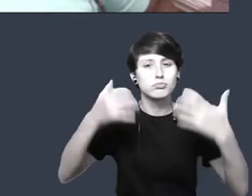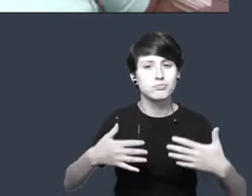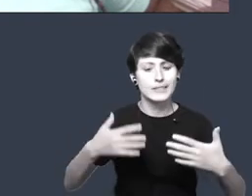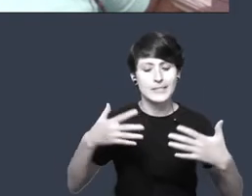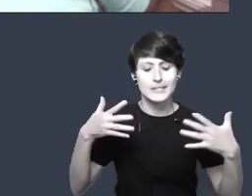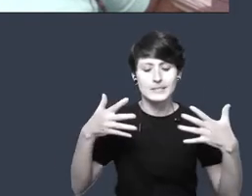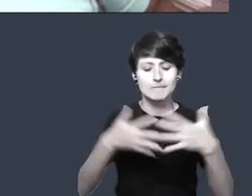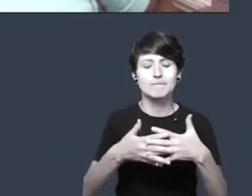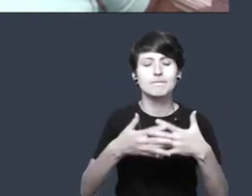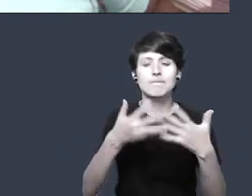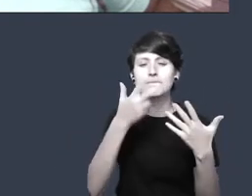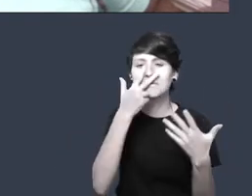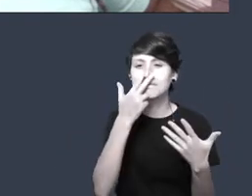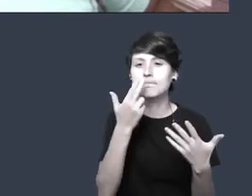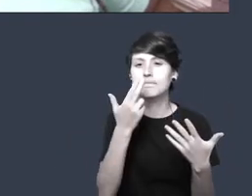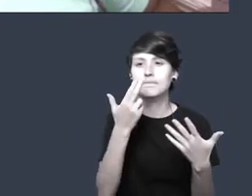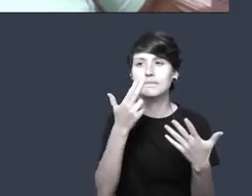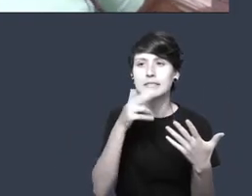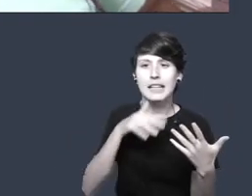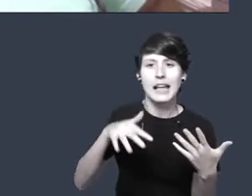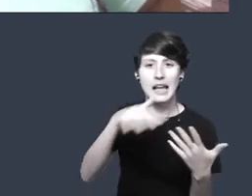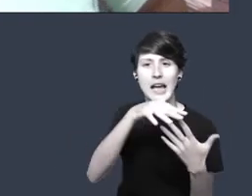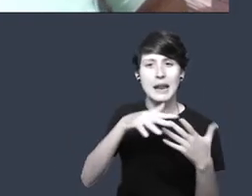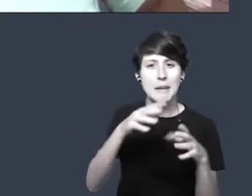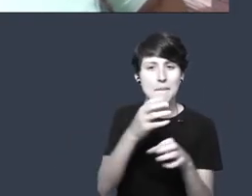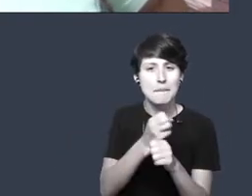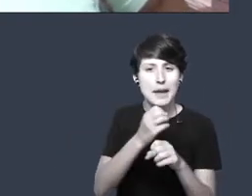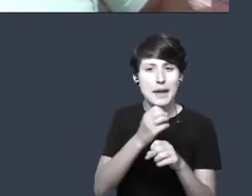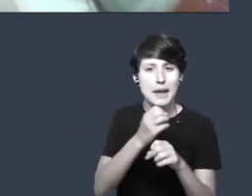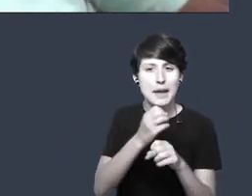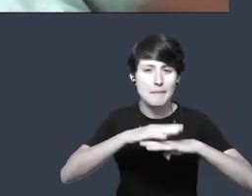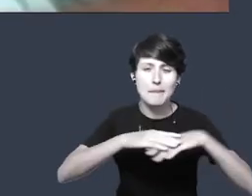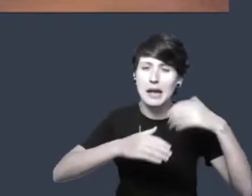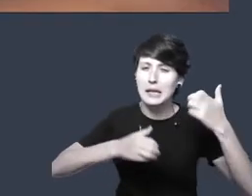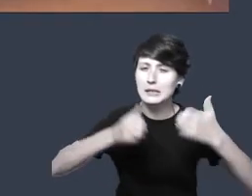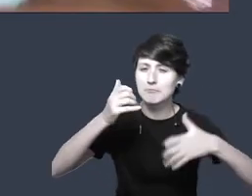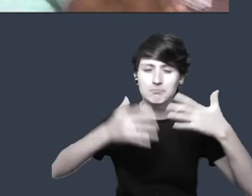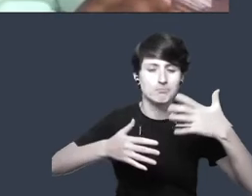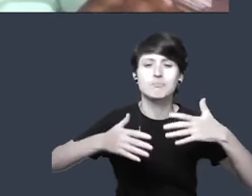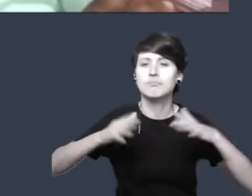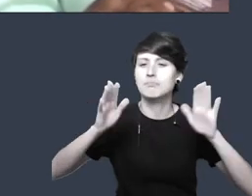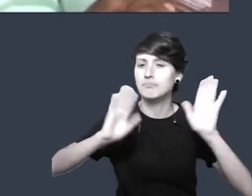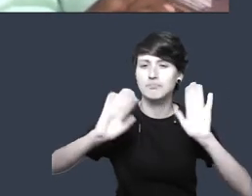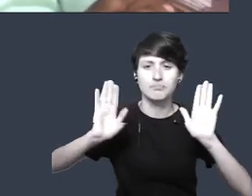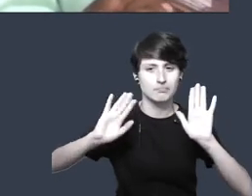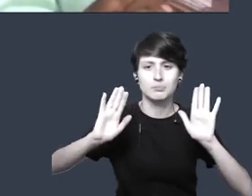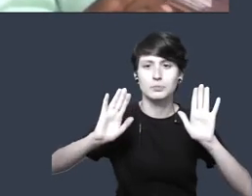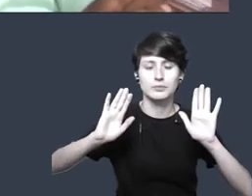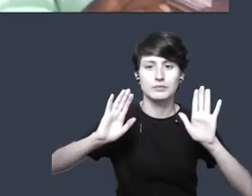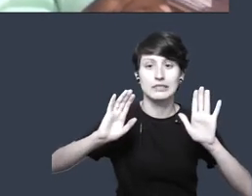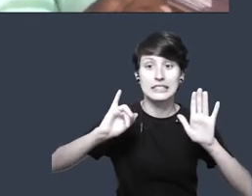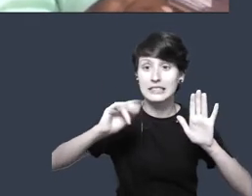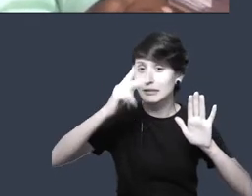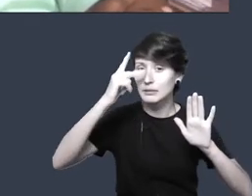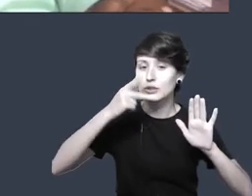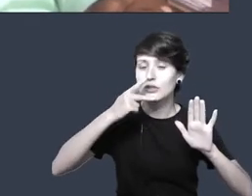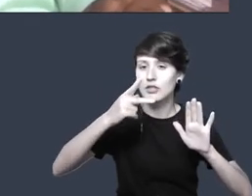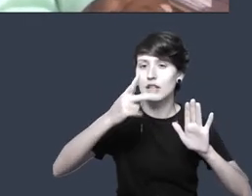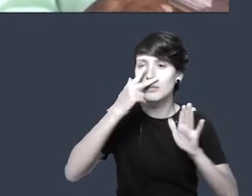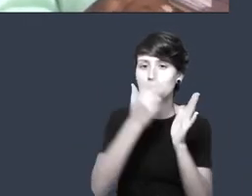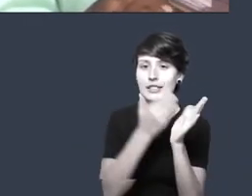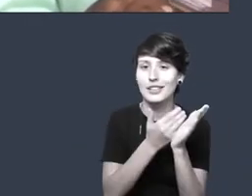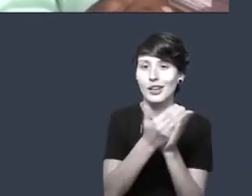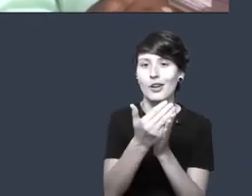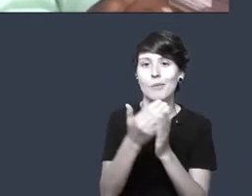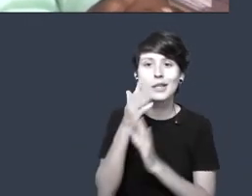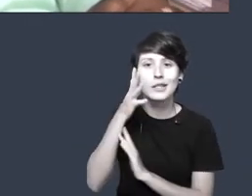você entrar pelo viés matemático ali e começar a explicar, né, a matemática. Quando alguém começa uma palestra